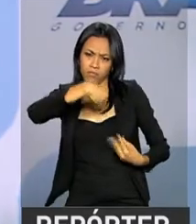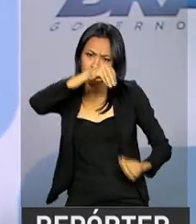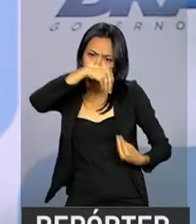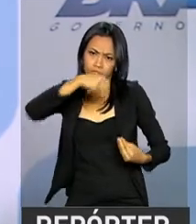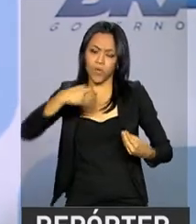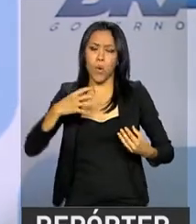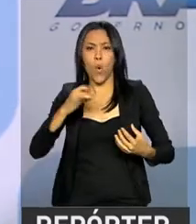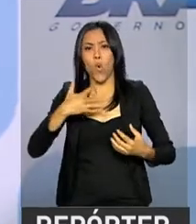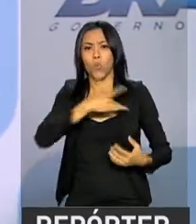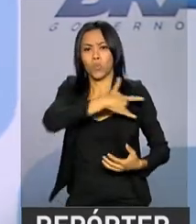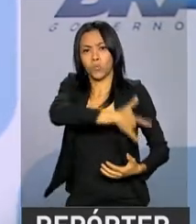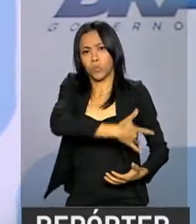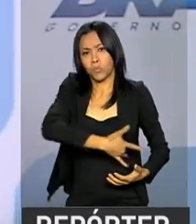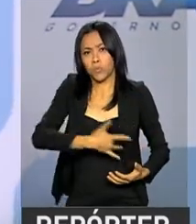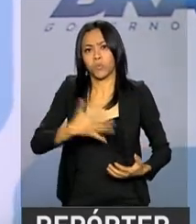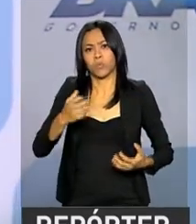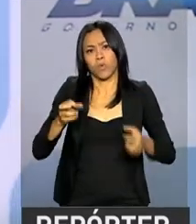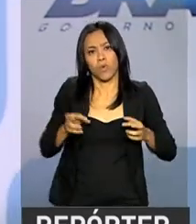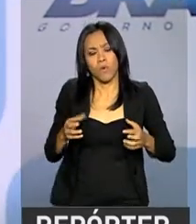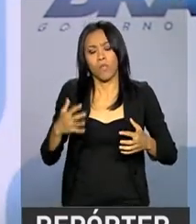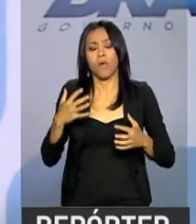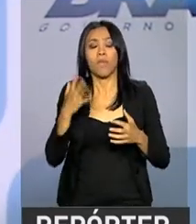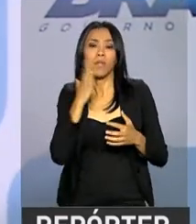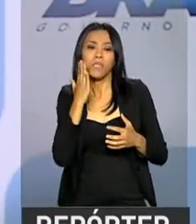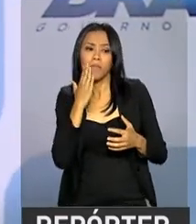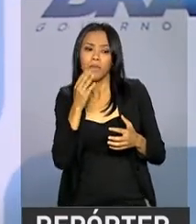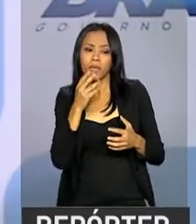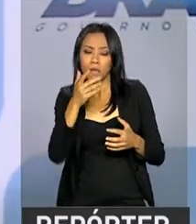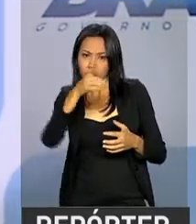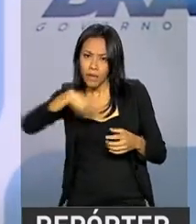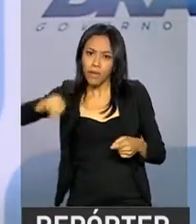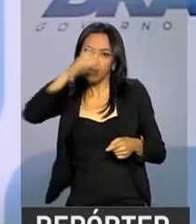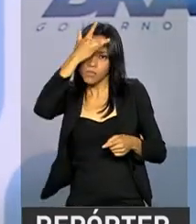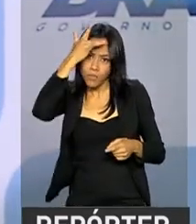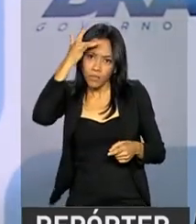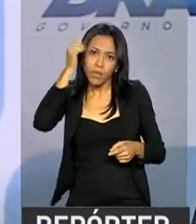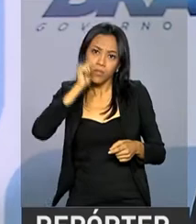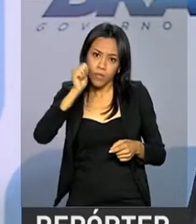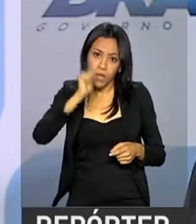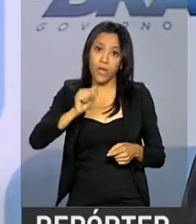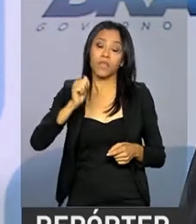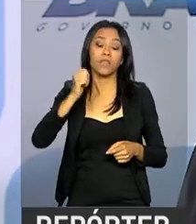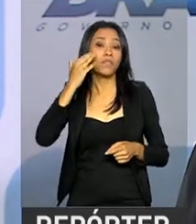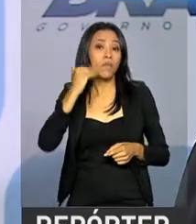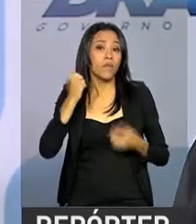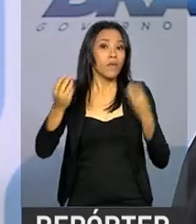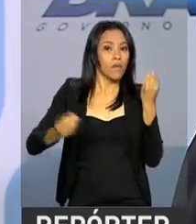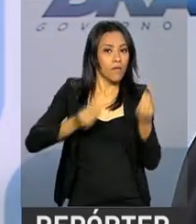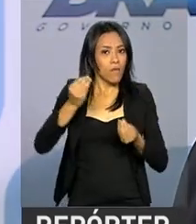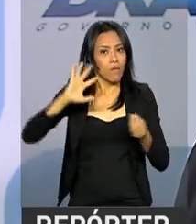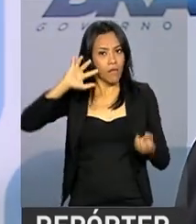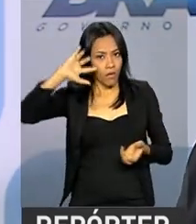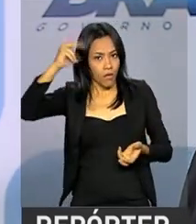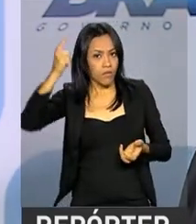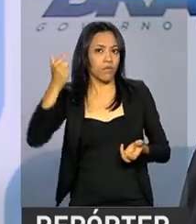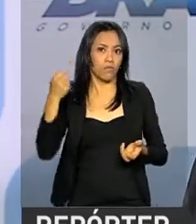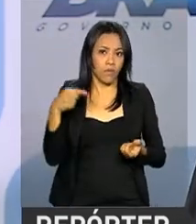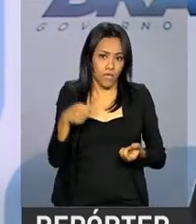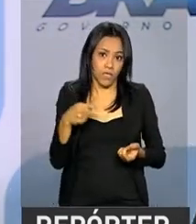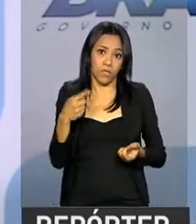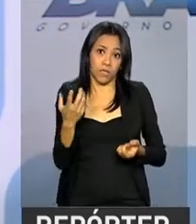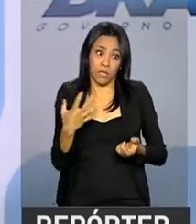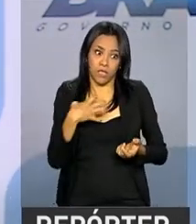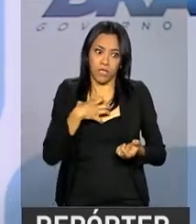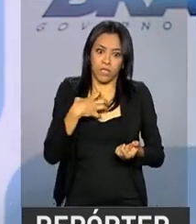para dar mais acesso às mulheres a uma resolutividade das suspeitas que